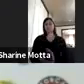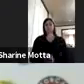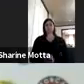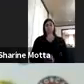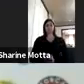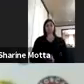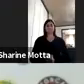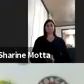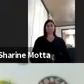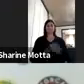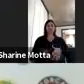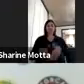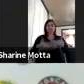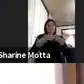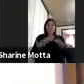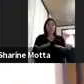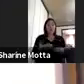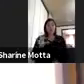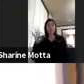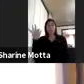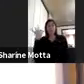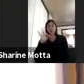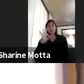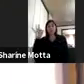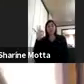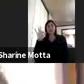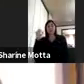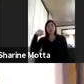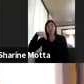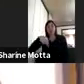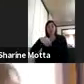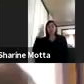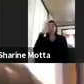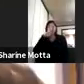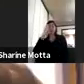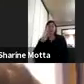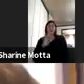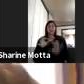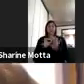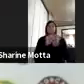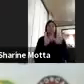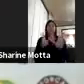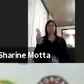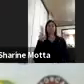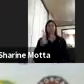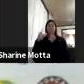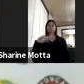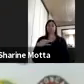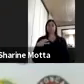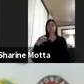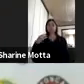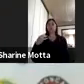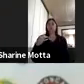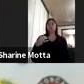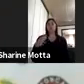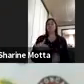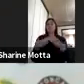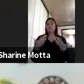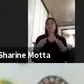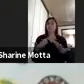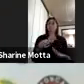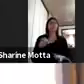Qual é o percentual de prostituição exercida livremente no Brasil? Acho que zero, né?